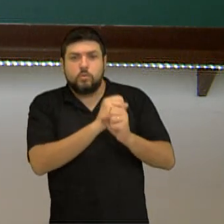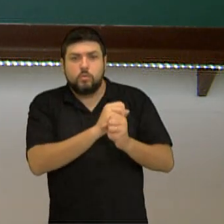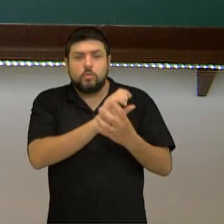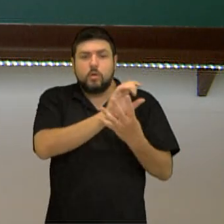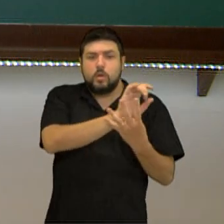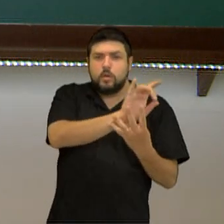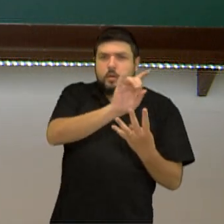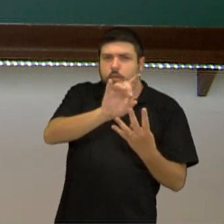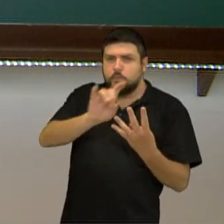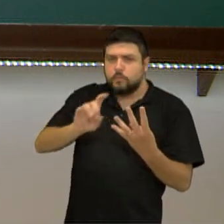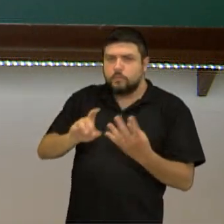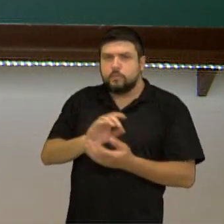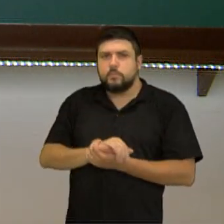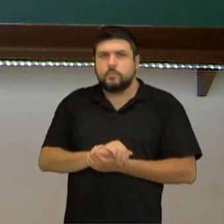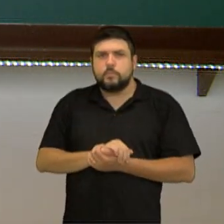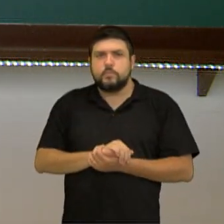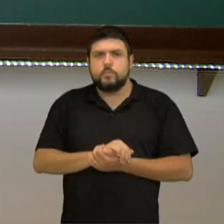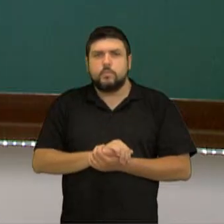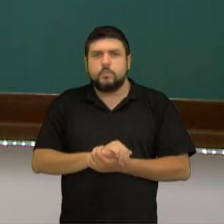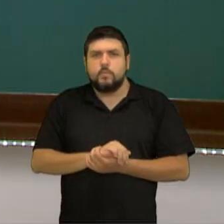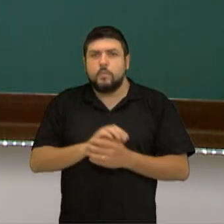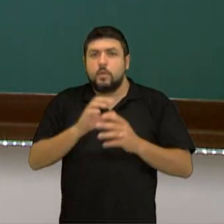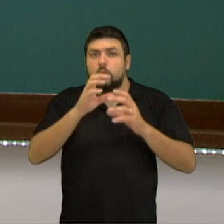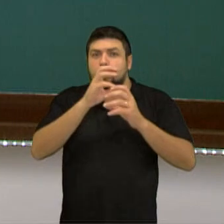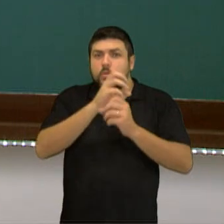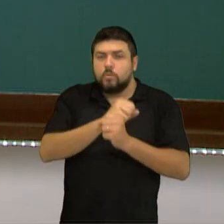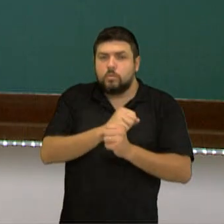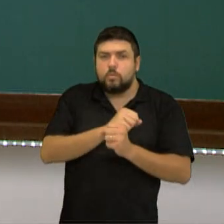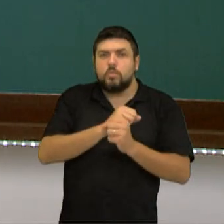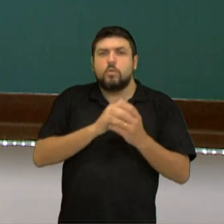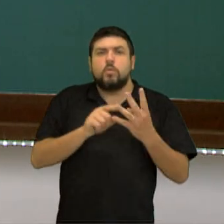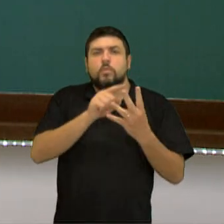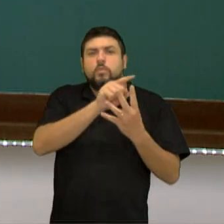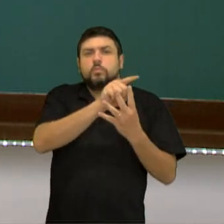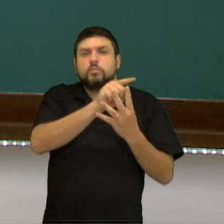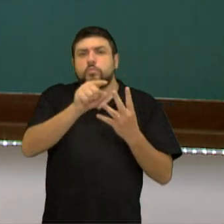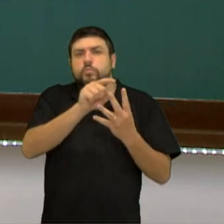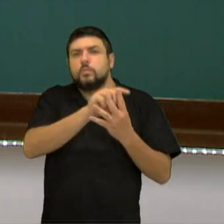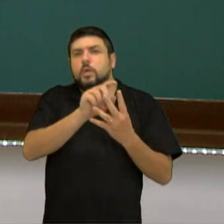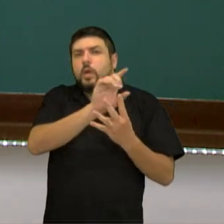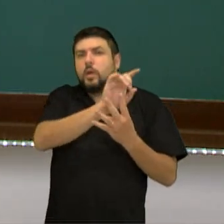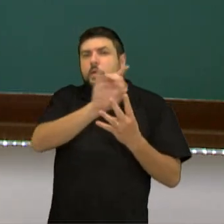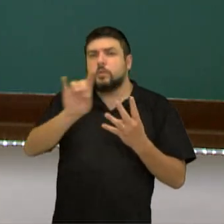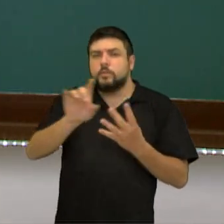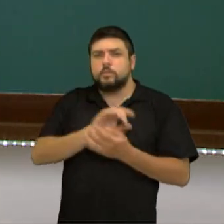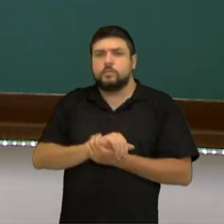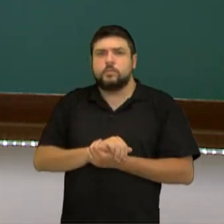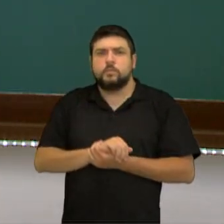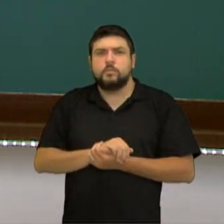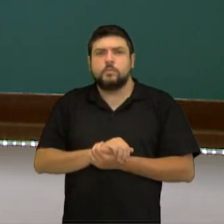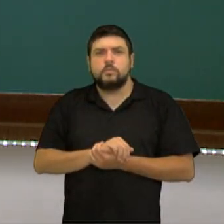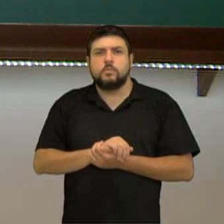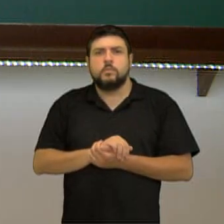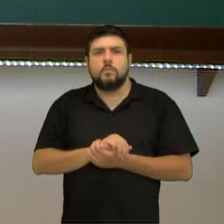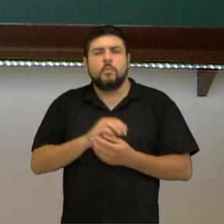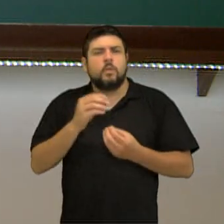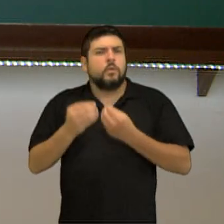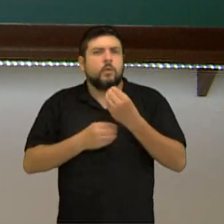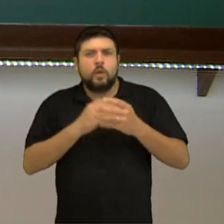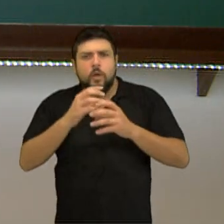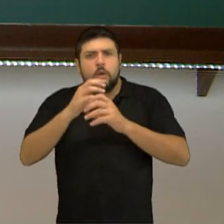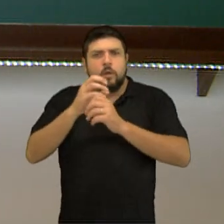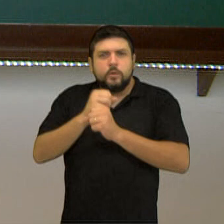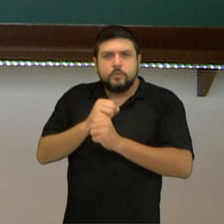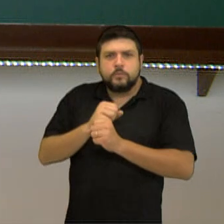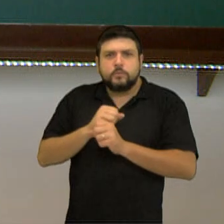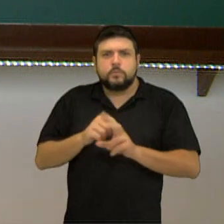uma questão importante, vetorialmente a quantidade de movimento. Ah, o professor fala assim, como assim, professor, vetorialmente?